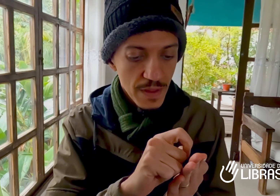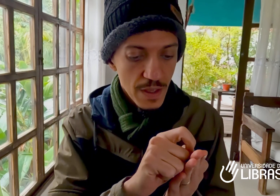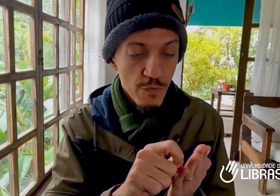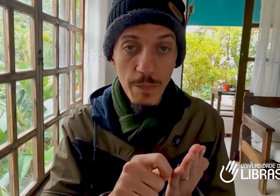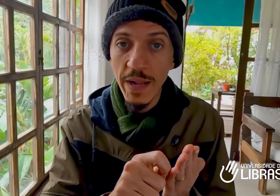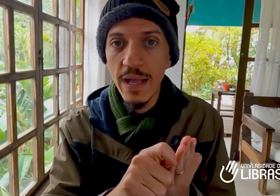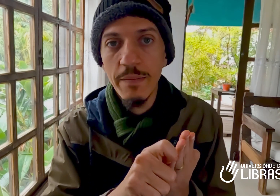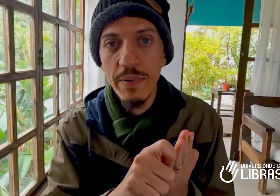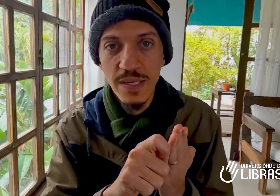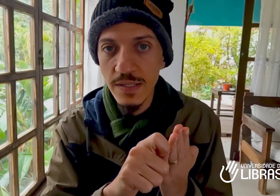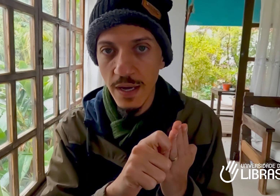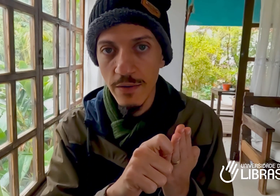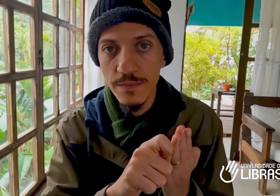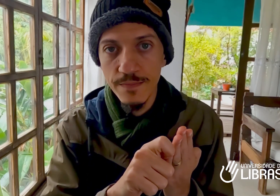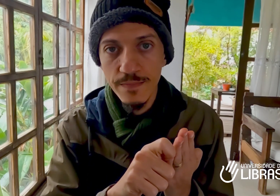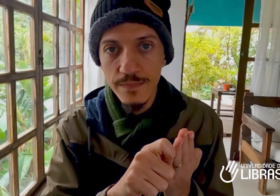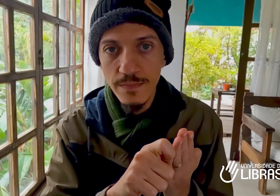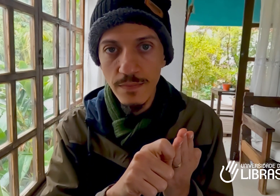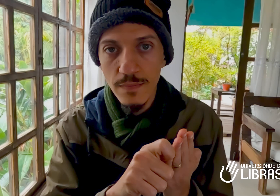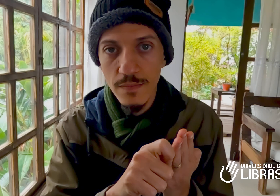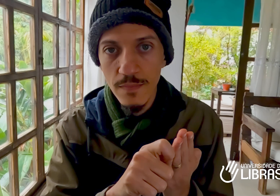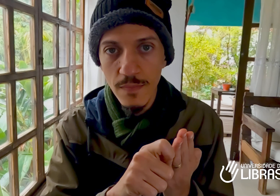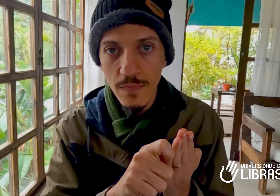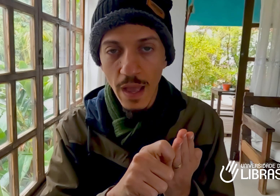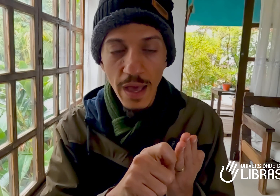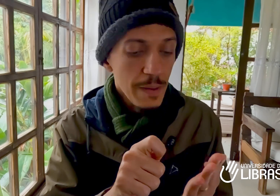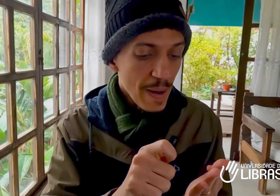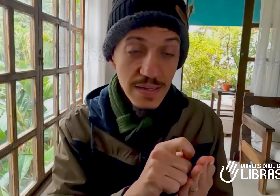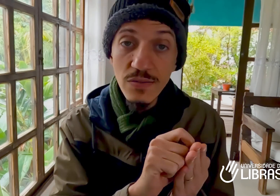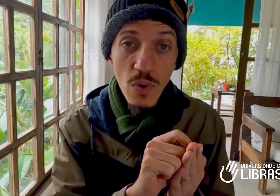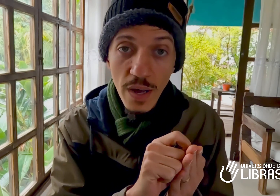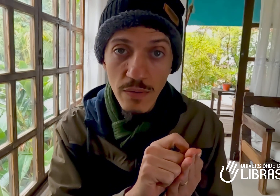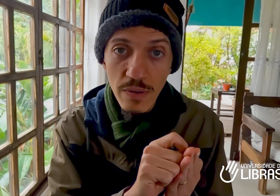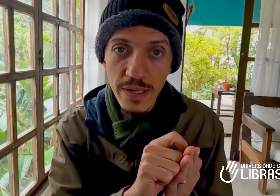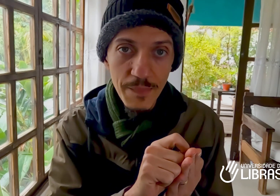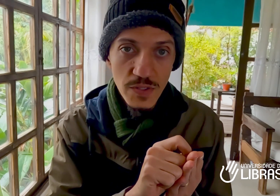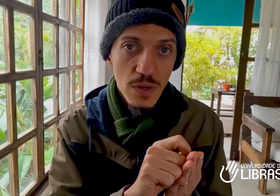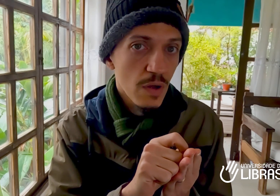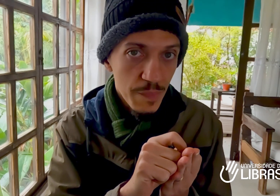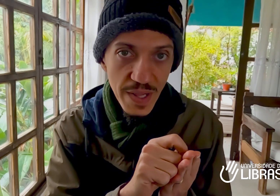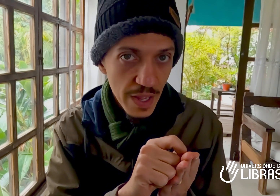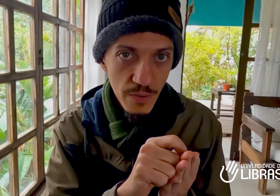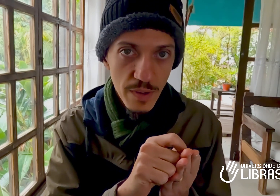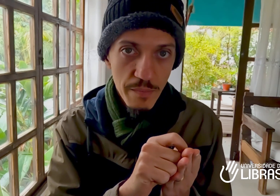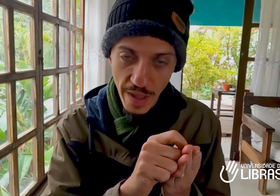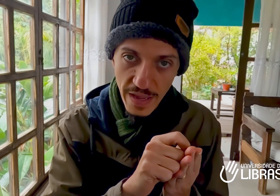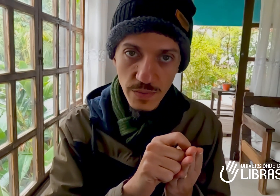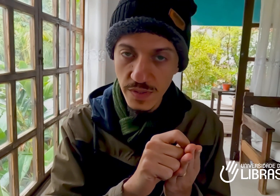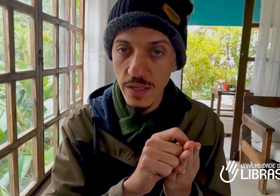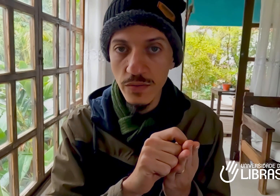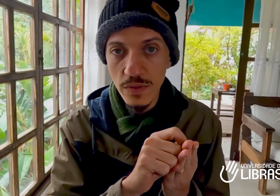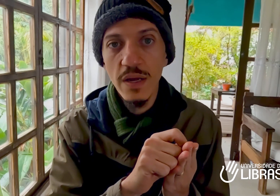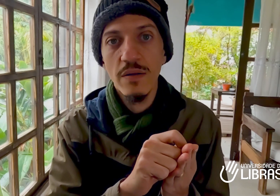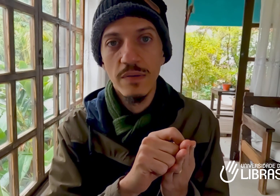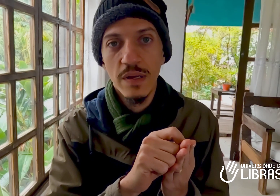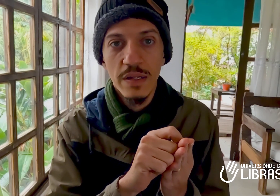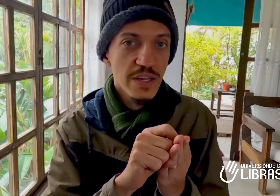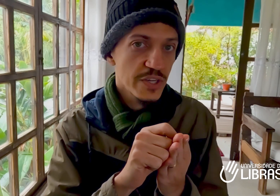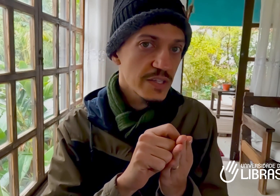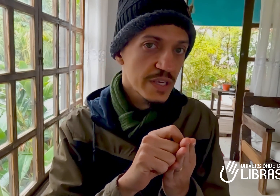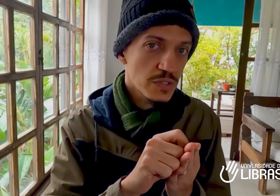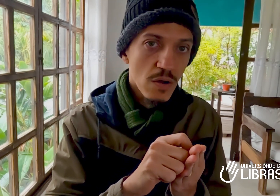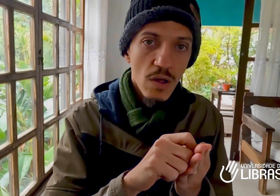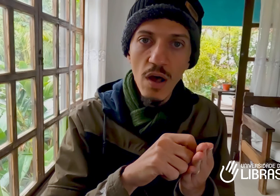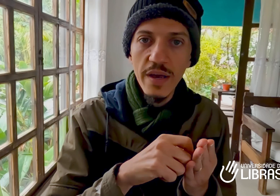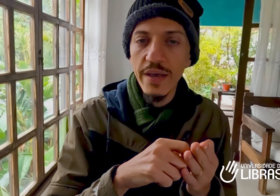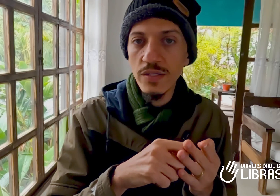lá: eu vou aprender Libras esse ano. E passa o ano e a pessoa não aprendeu, mesmo estando estudando. Tem